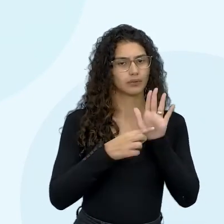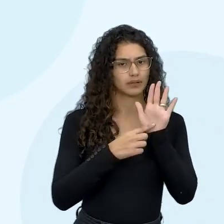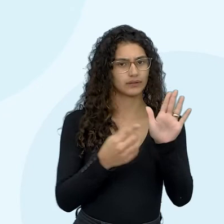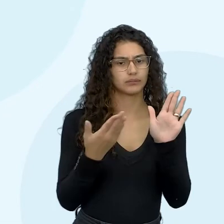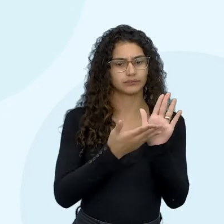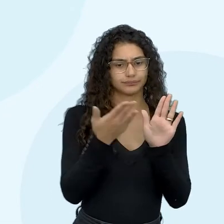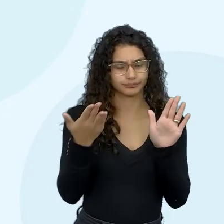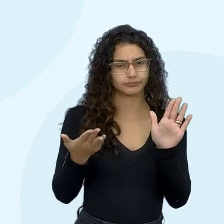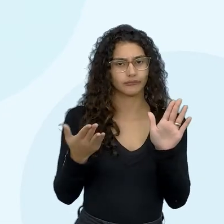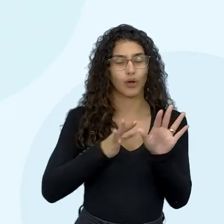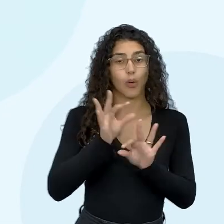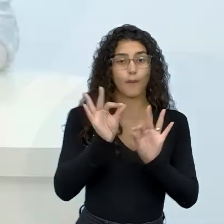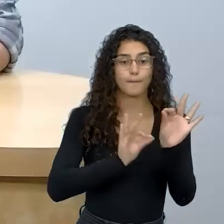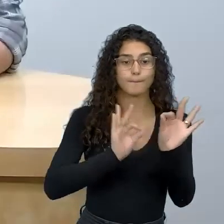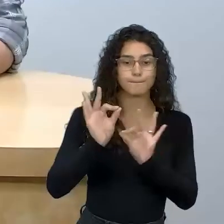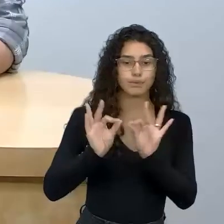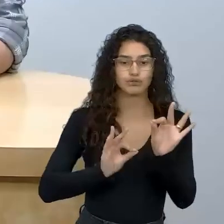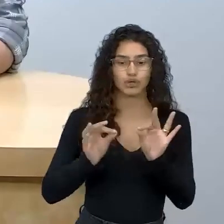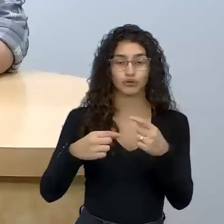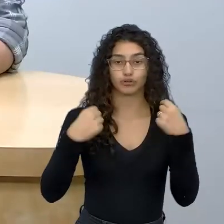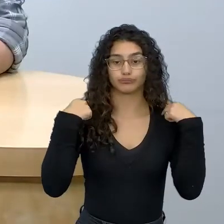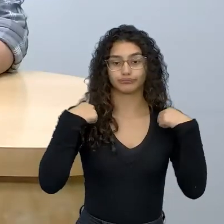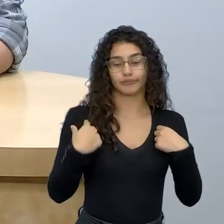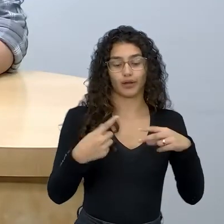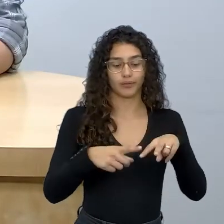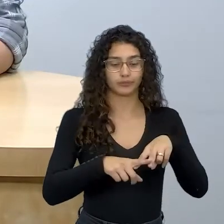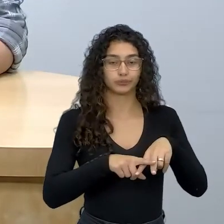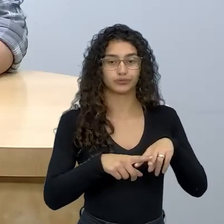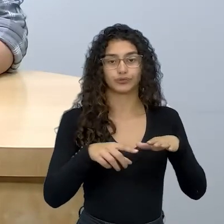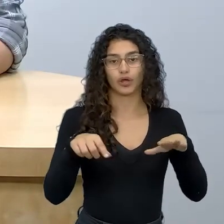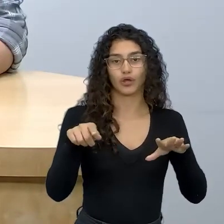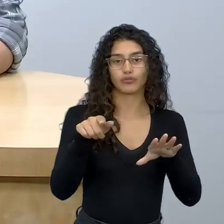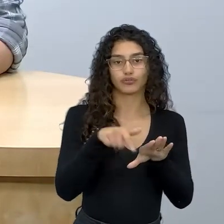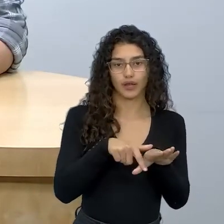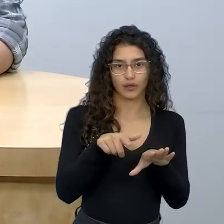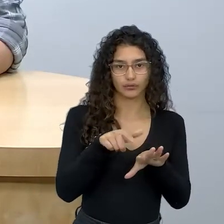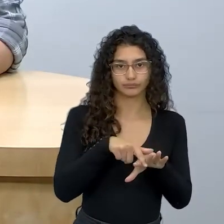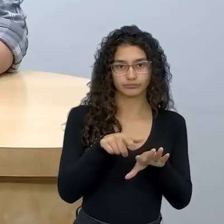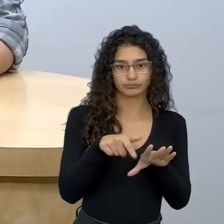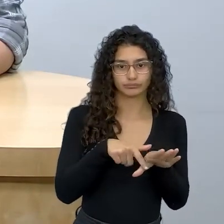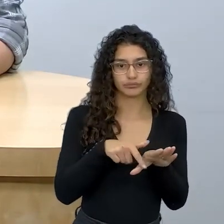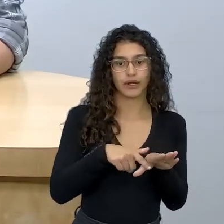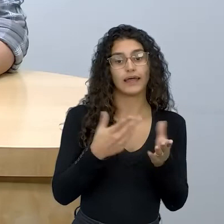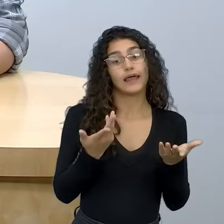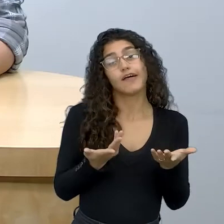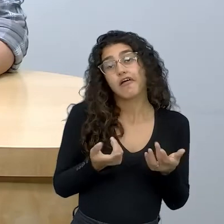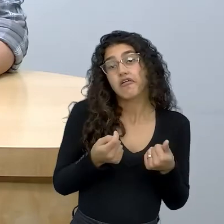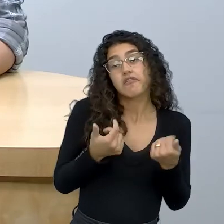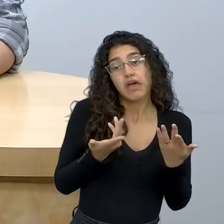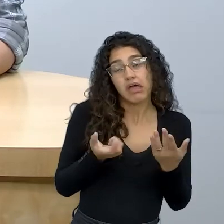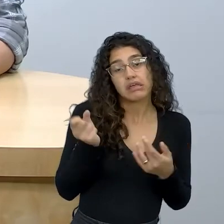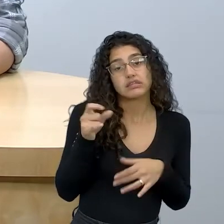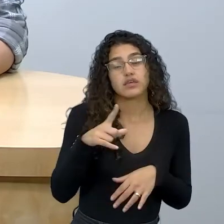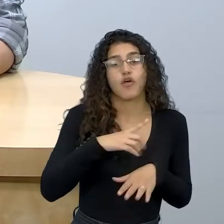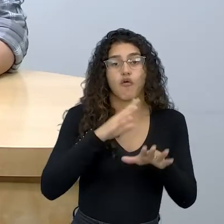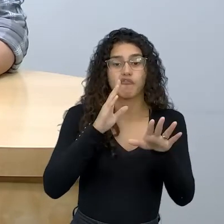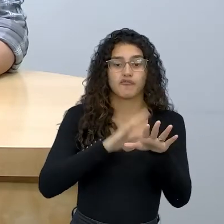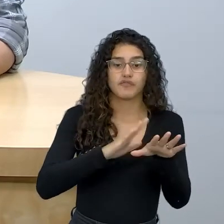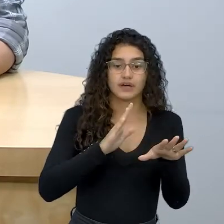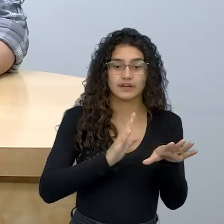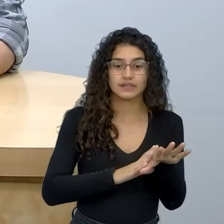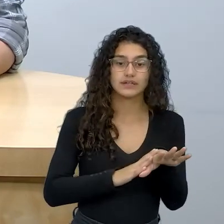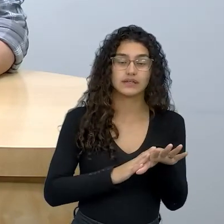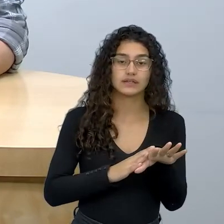apresentar um projeto de regatas, bermuda e chinelo, né? Talvez, né? Se eu estivesse fazendo